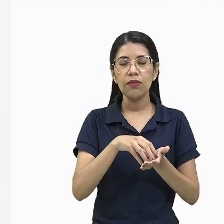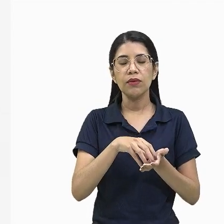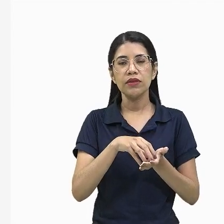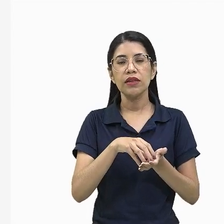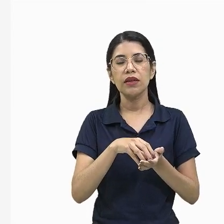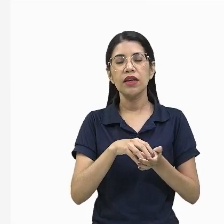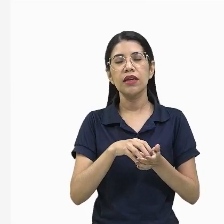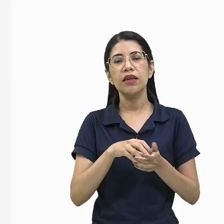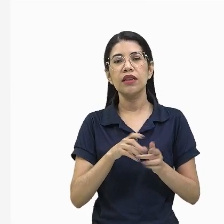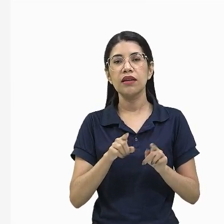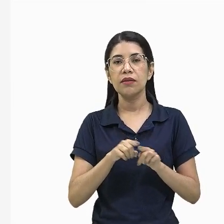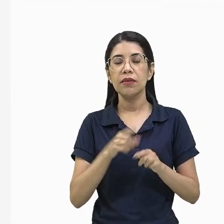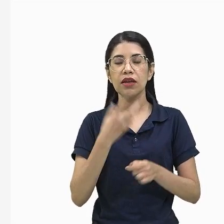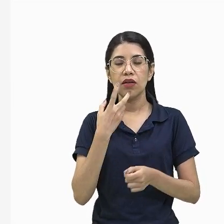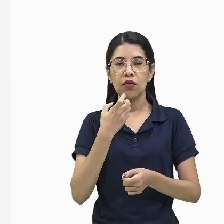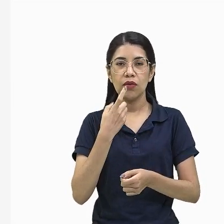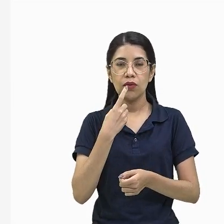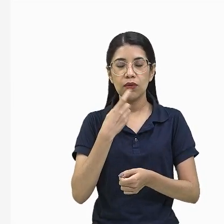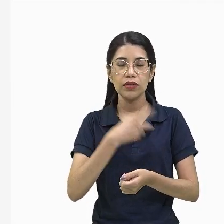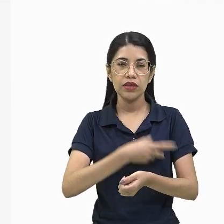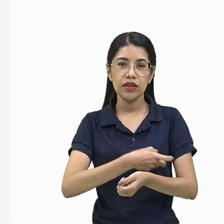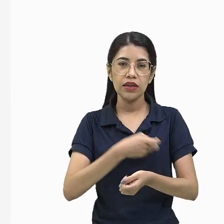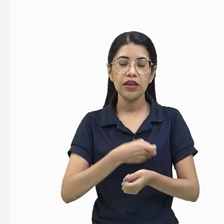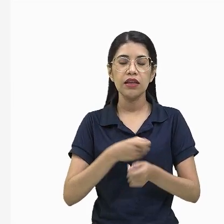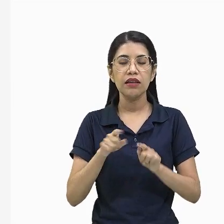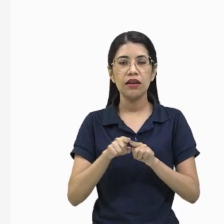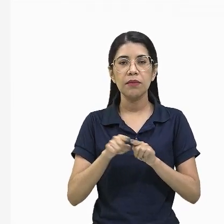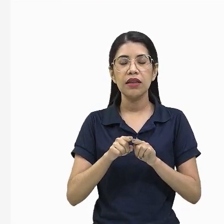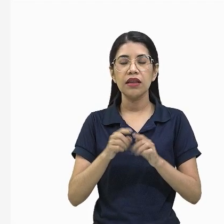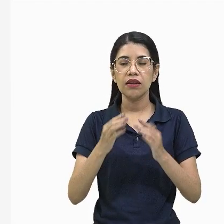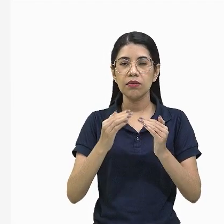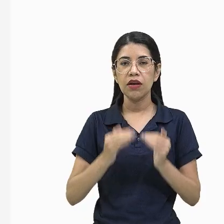aí temos, logo abaixo, saiba mais em